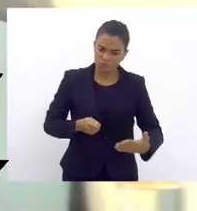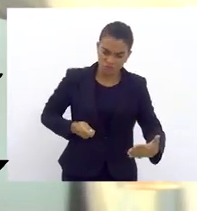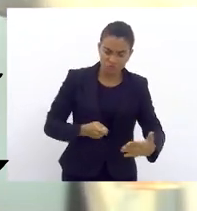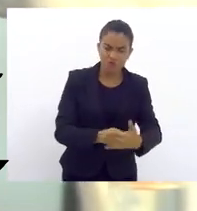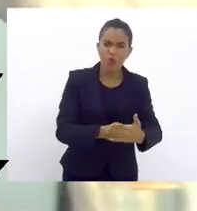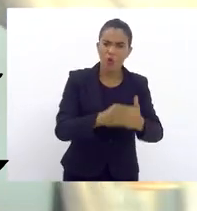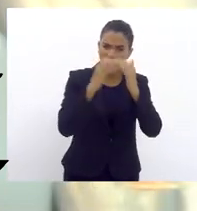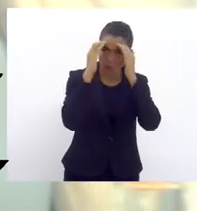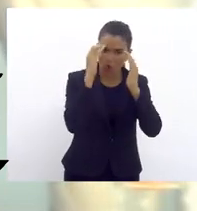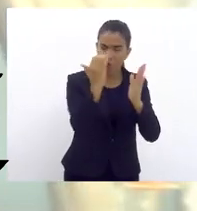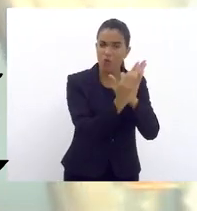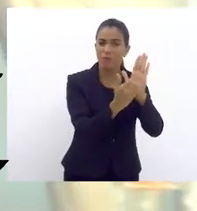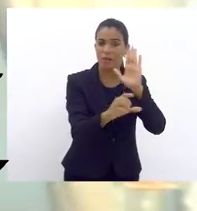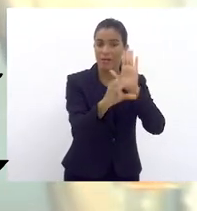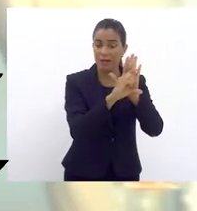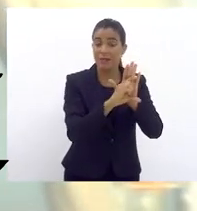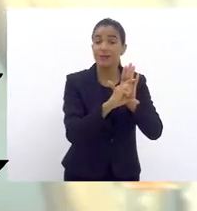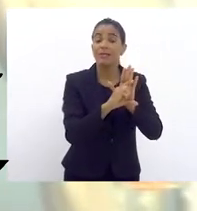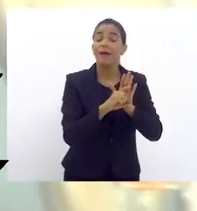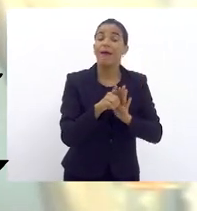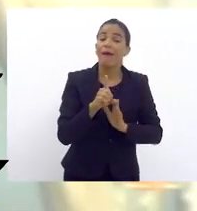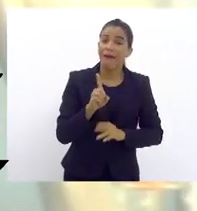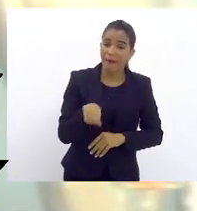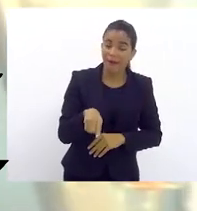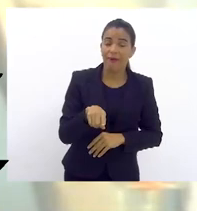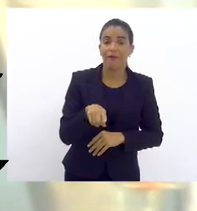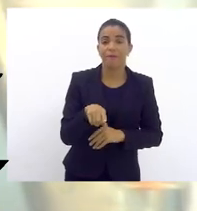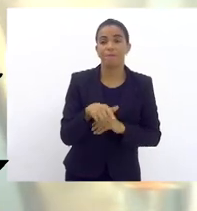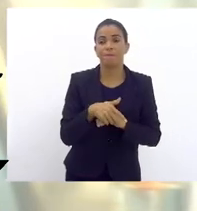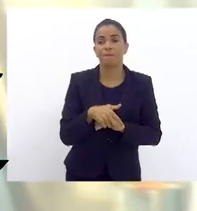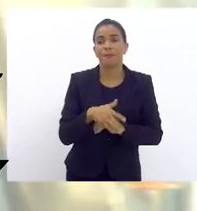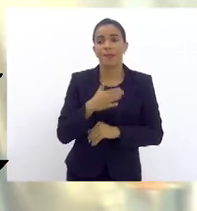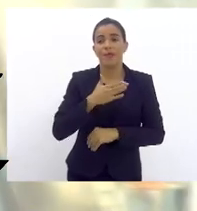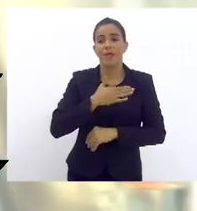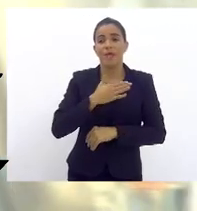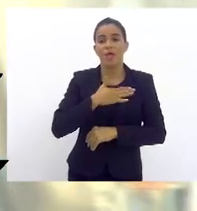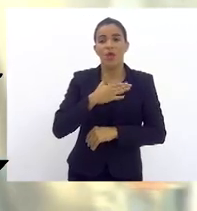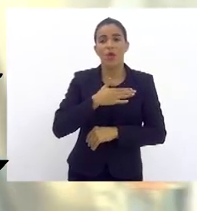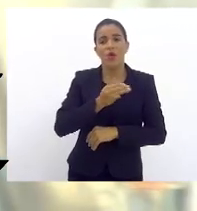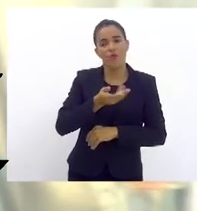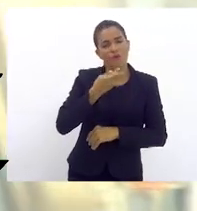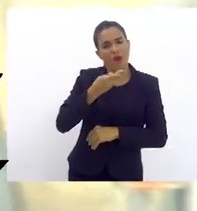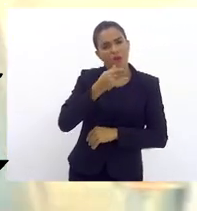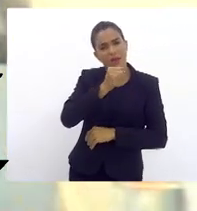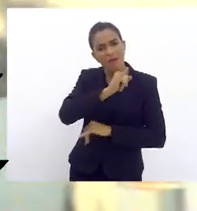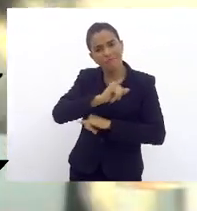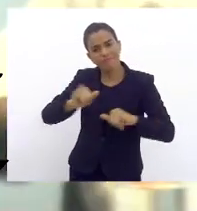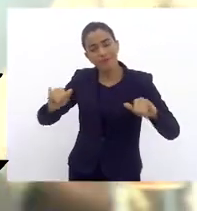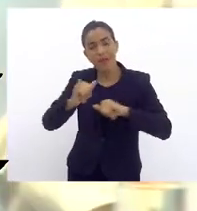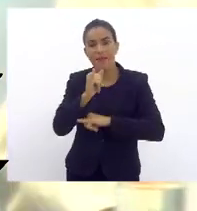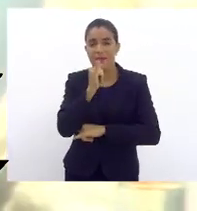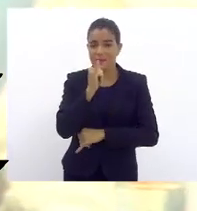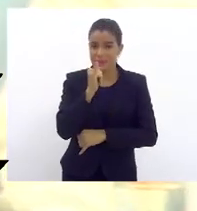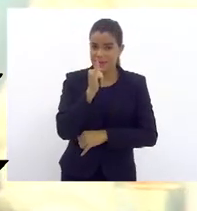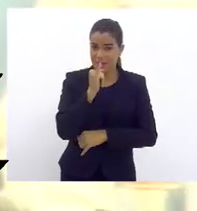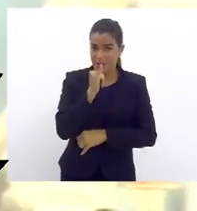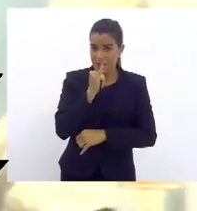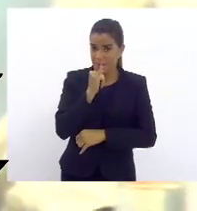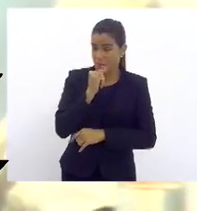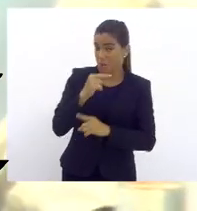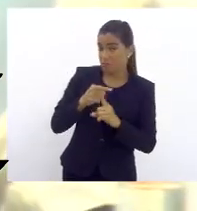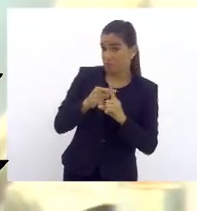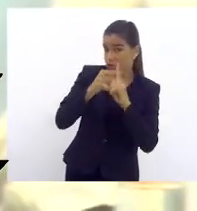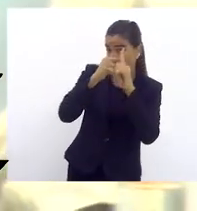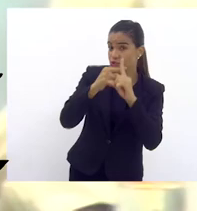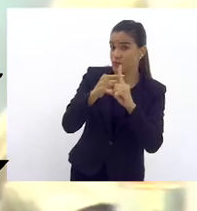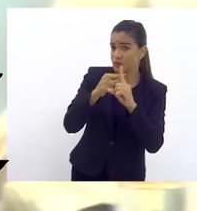fizeram referência né ao cúmplice eu dou um exemplo concreto bem sucedido para mostrar como é que isso